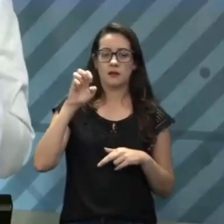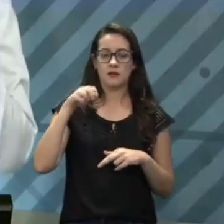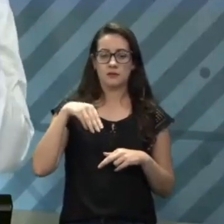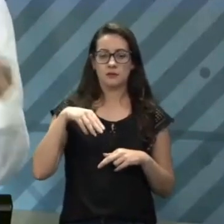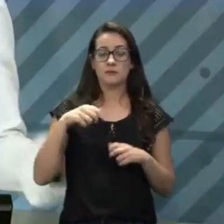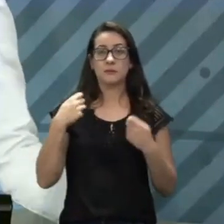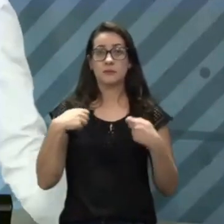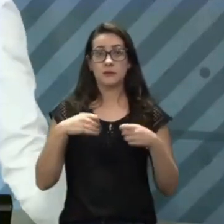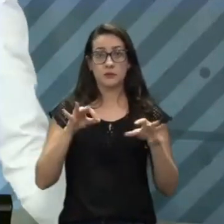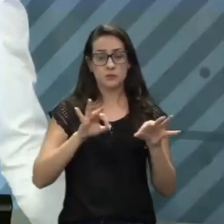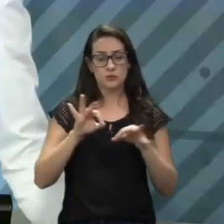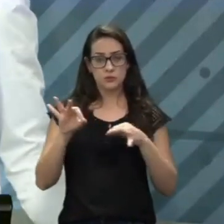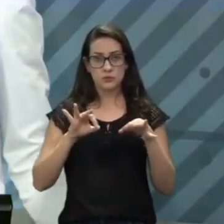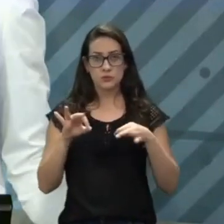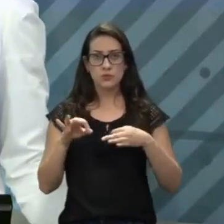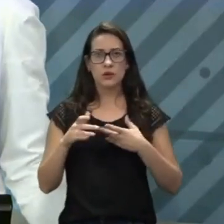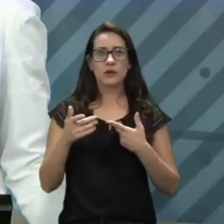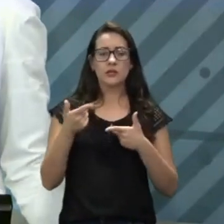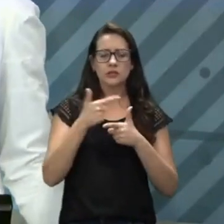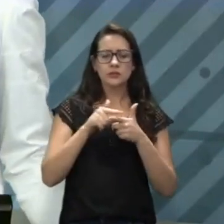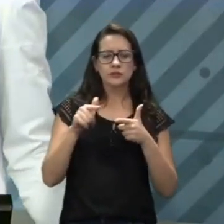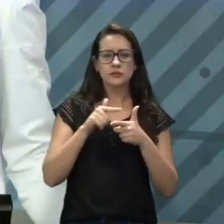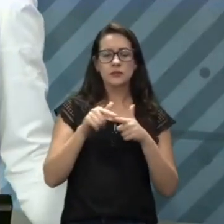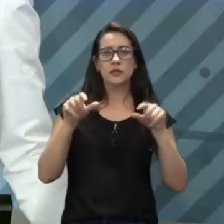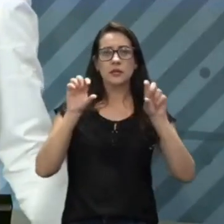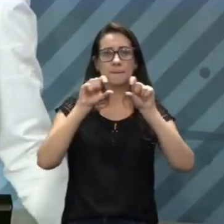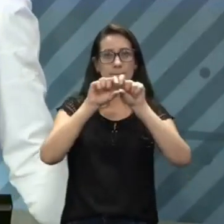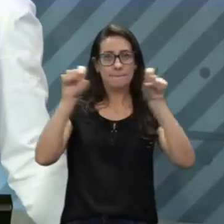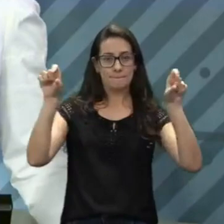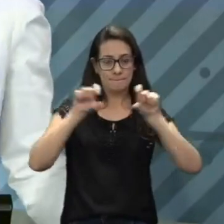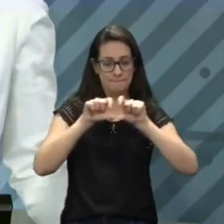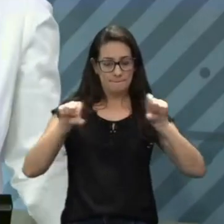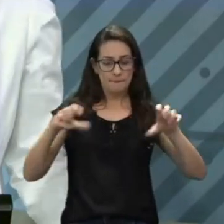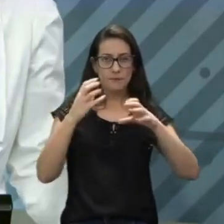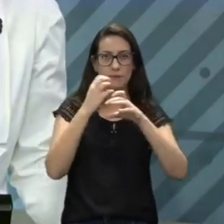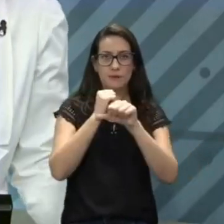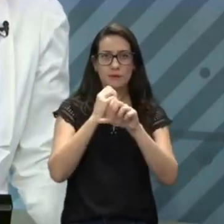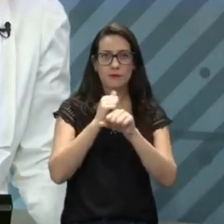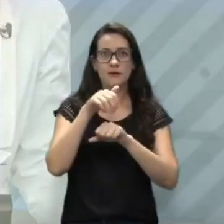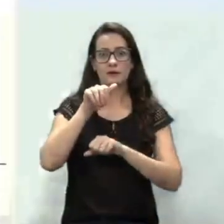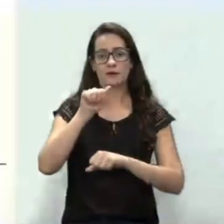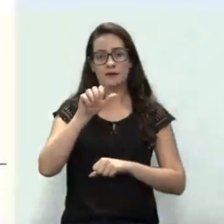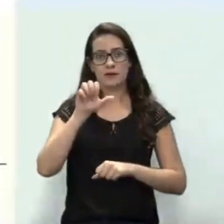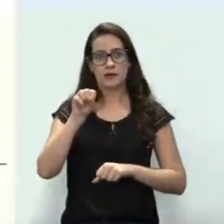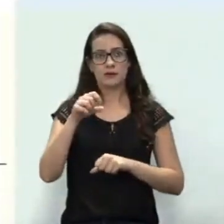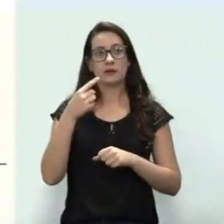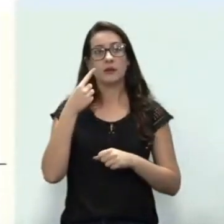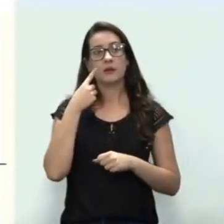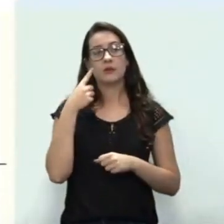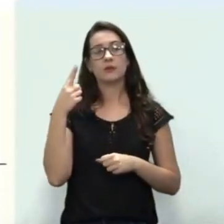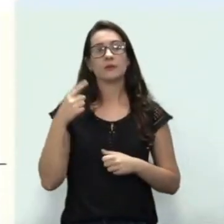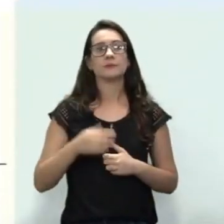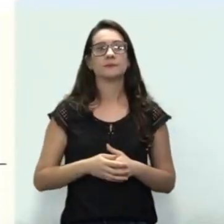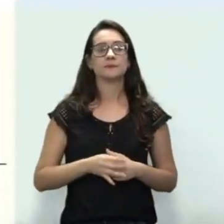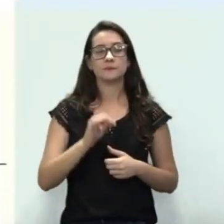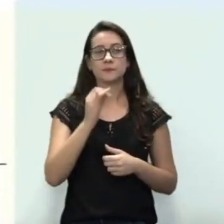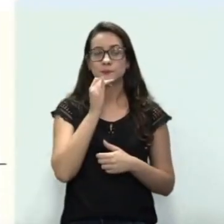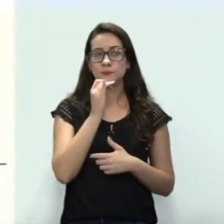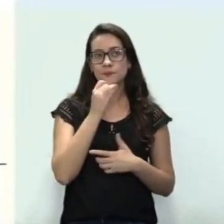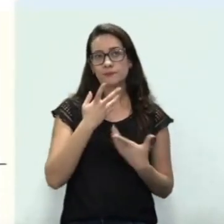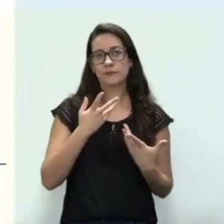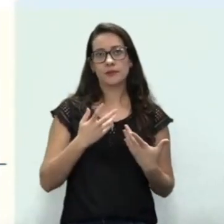organizem, dividam o número de barras que vocês calcularam no AS. Eu vou mostrar aqui para vocês. Vamos supor que